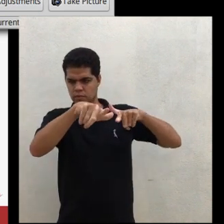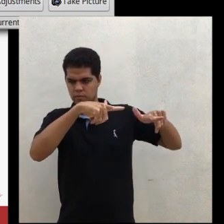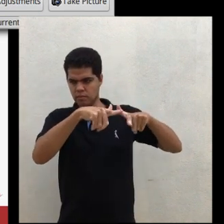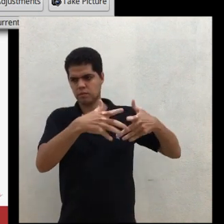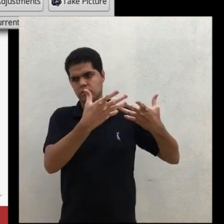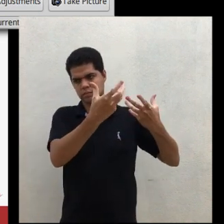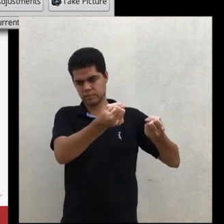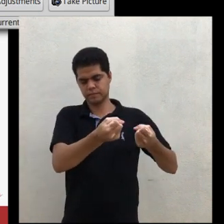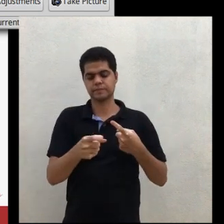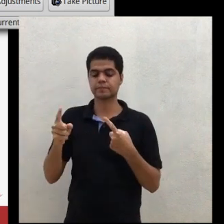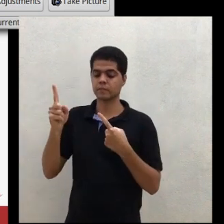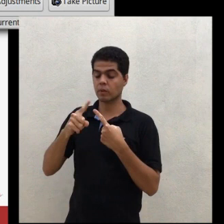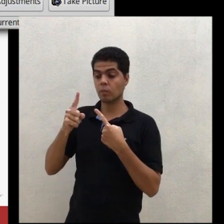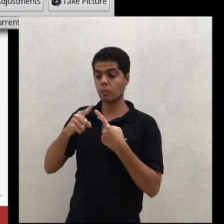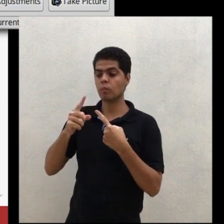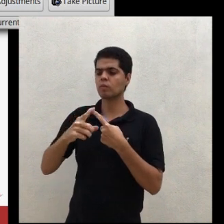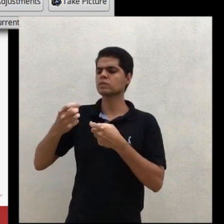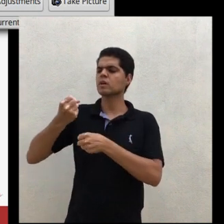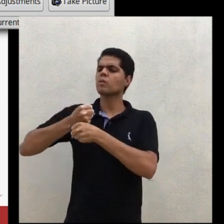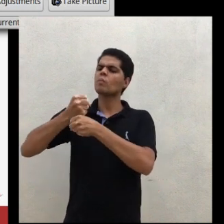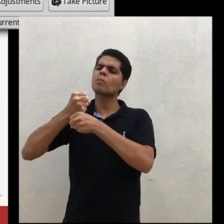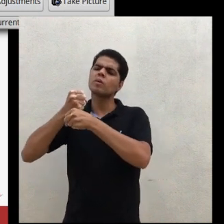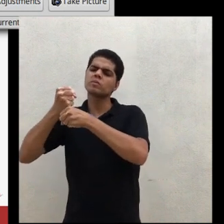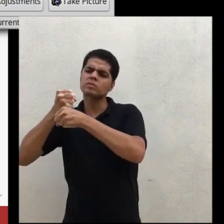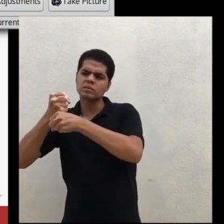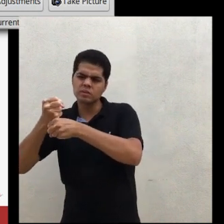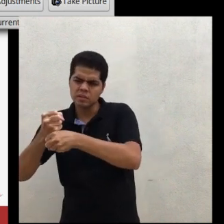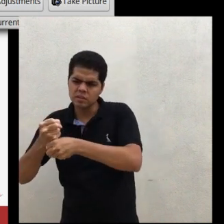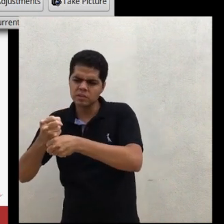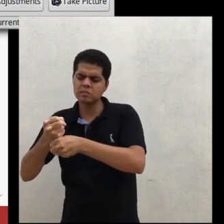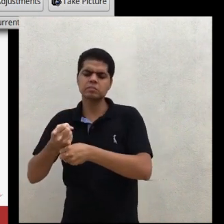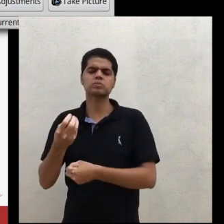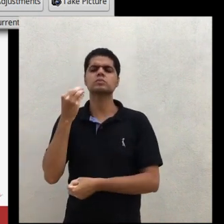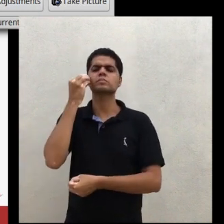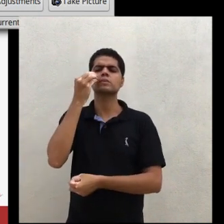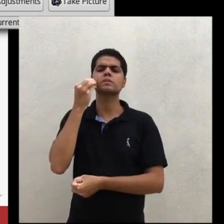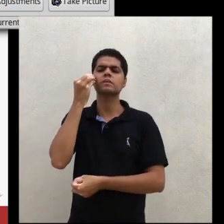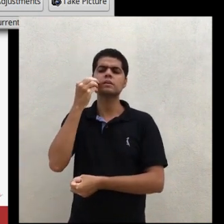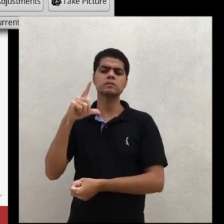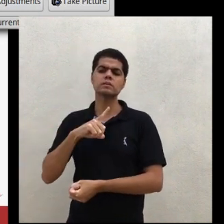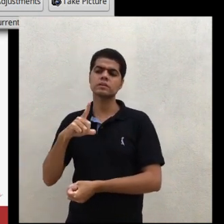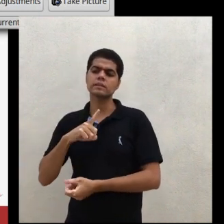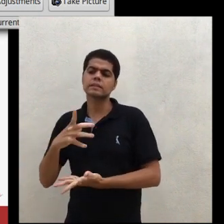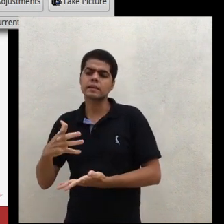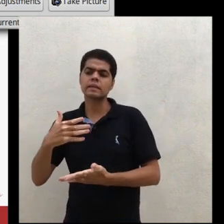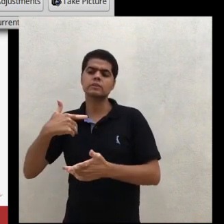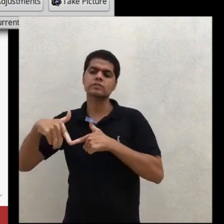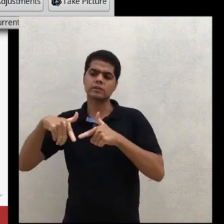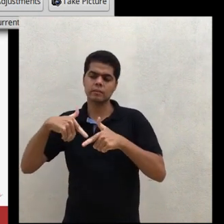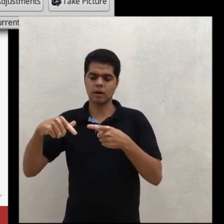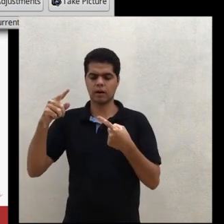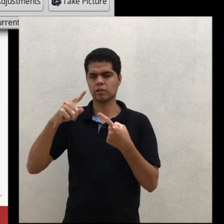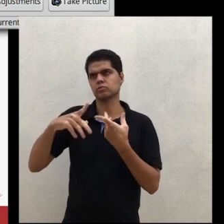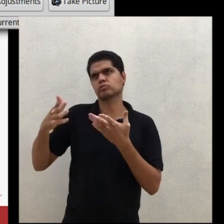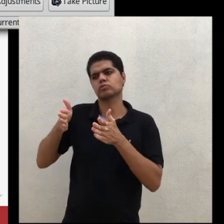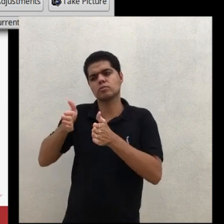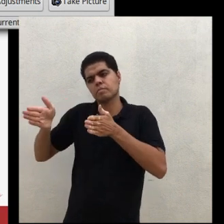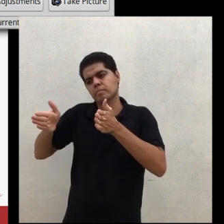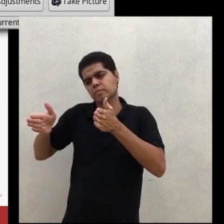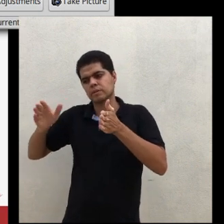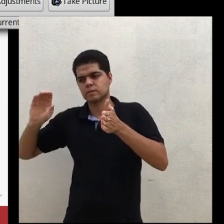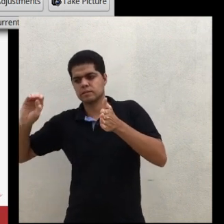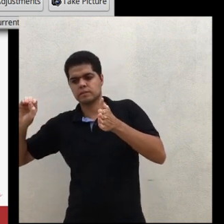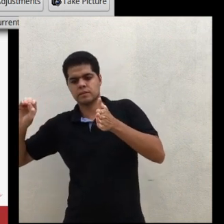30 anos. Ou seja, o funcionário mais experiente, imagino que ele vai ganhar mais dinheiro. O tempo